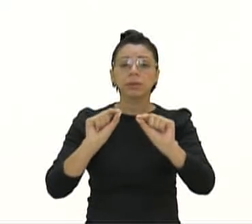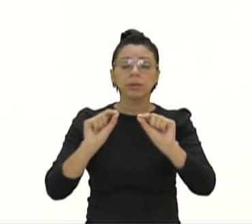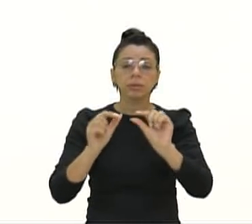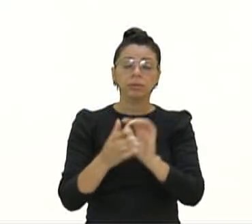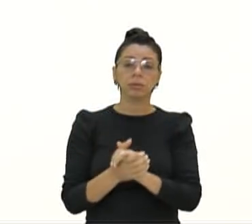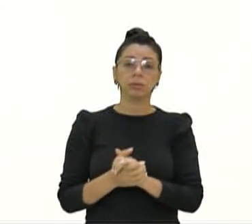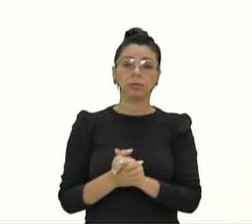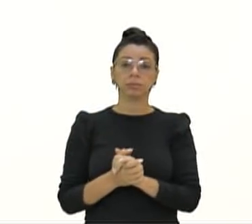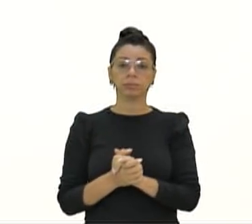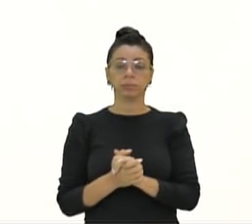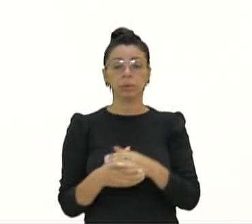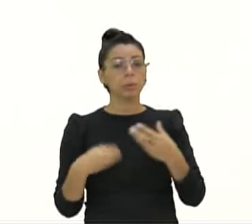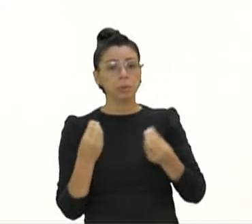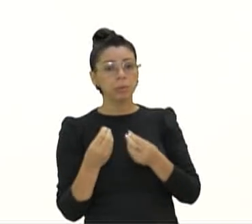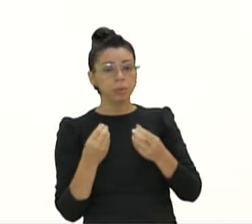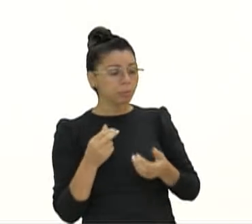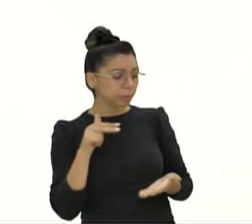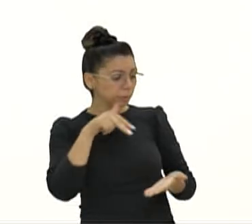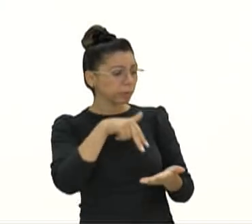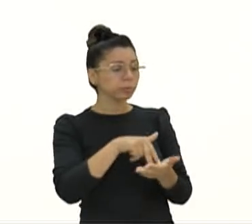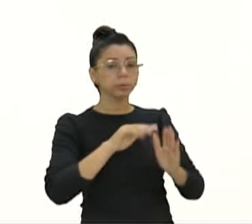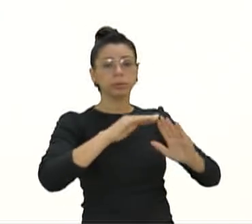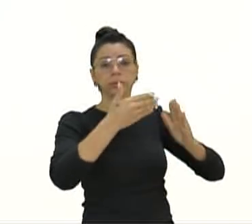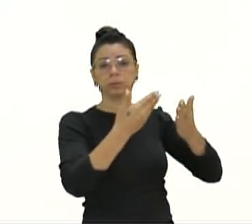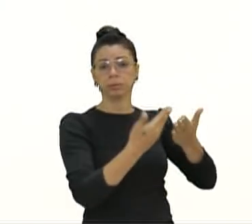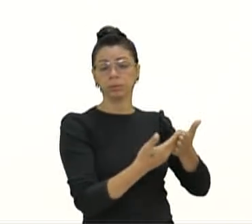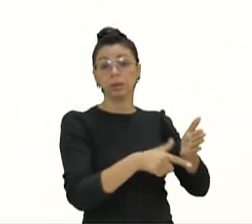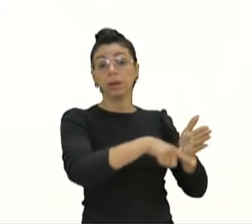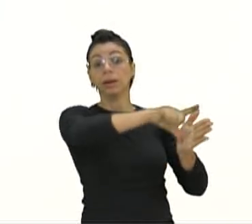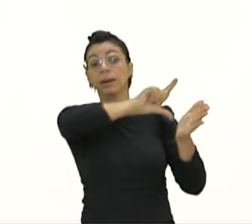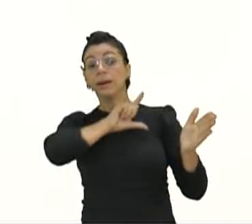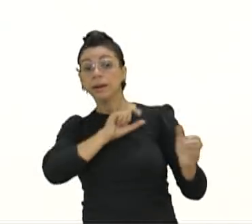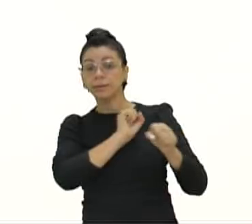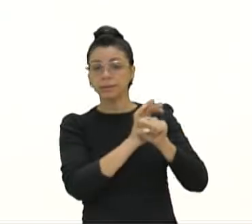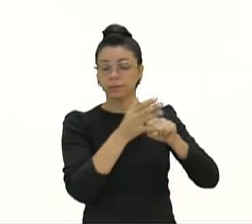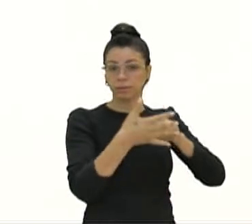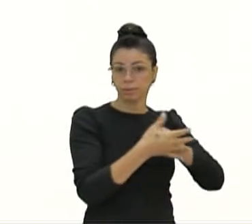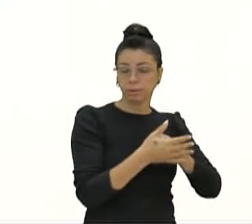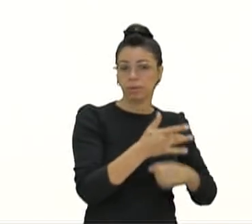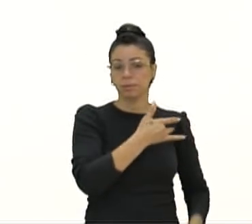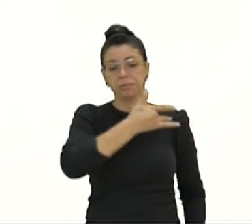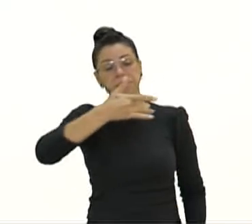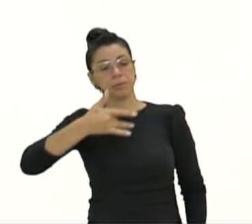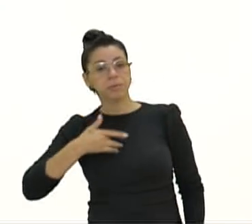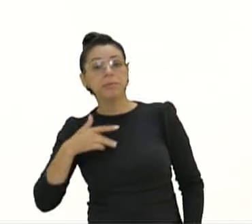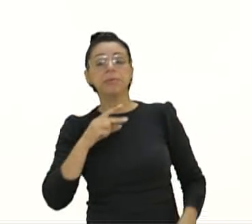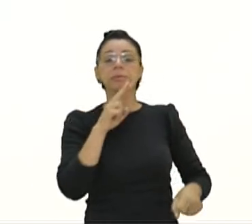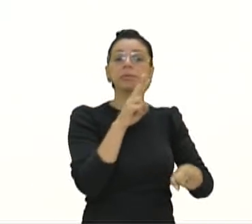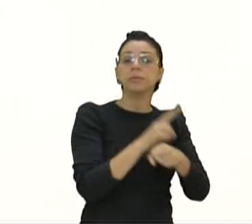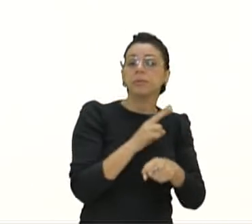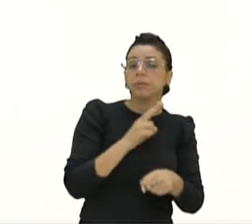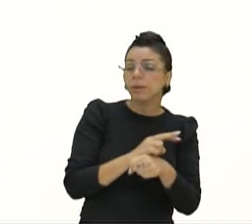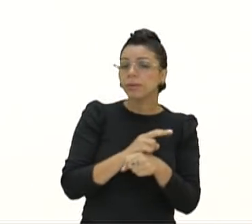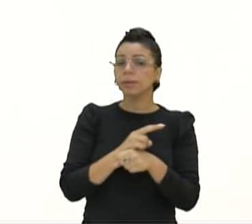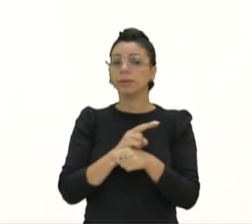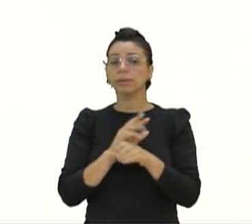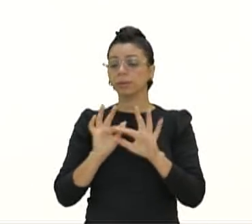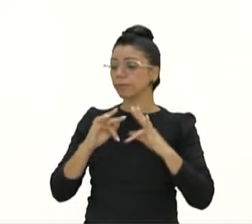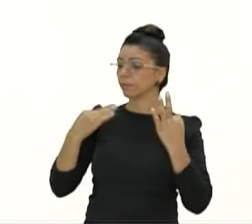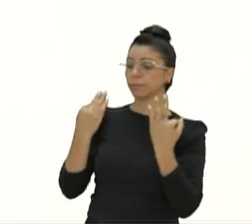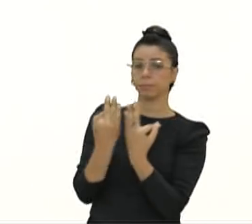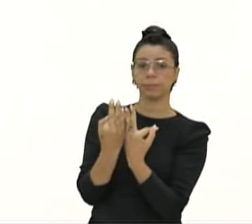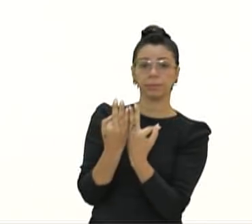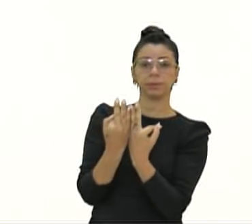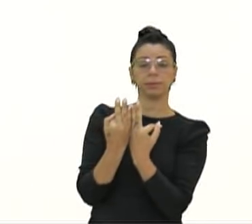sua postura antes da pandemia? Na escola, com relação à sua saúde, os cuidados que você tinha, com relação à sua